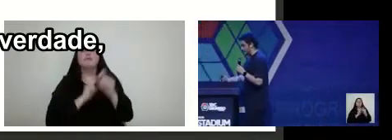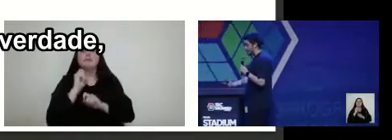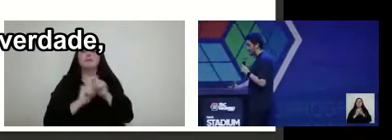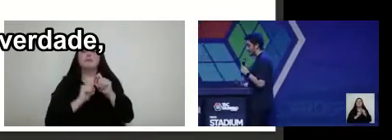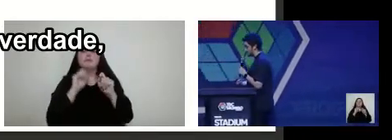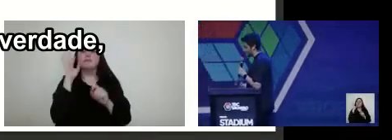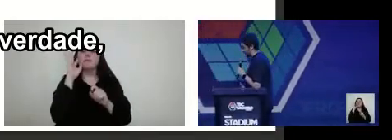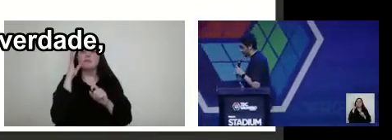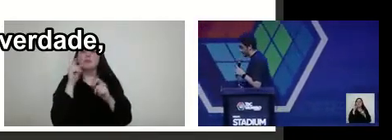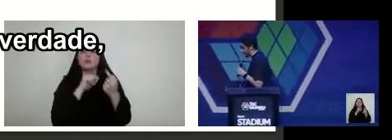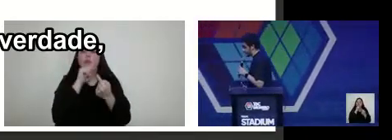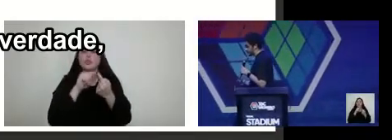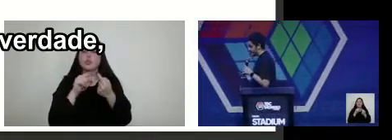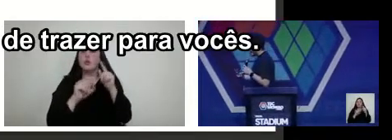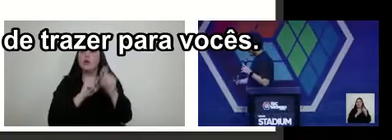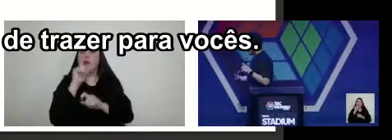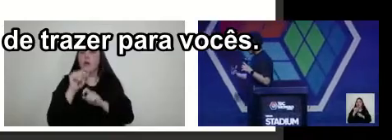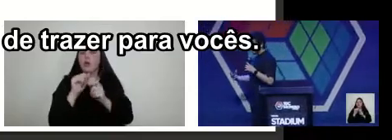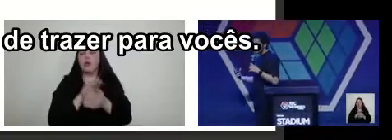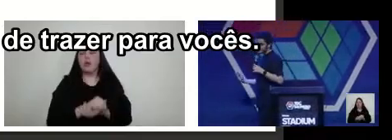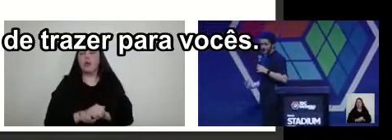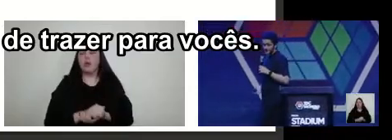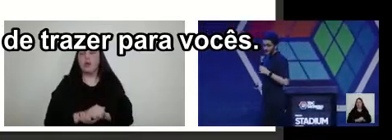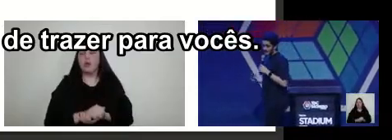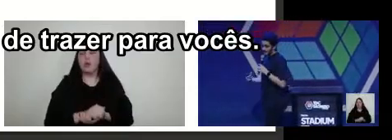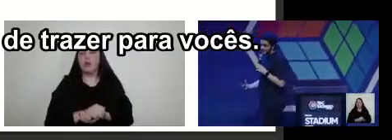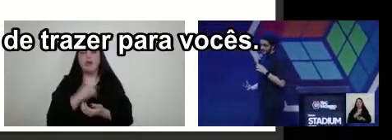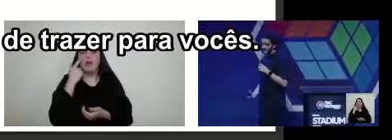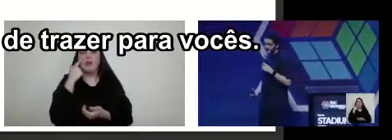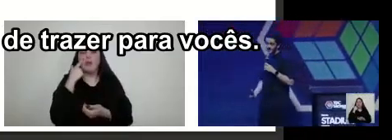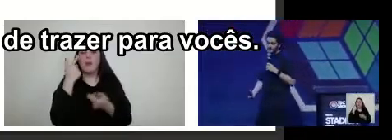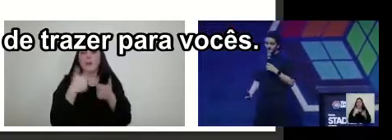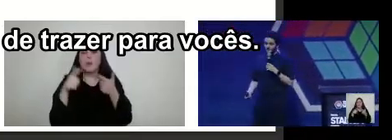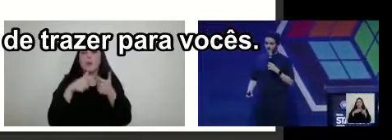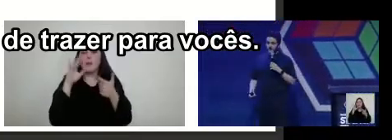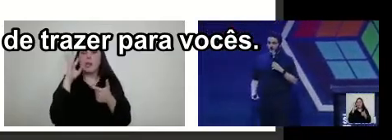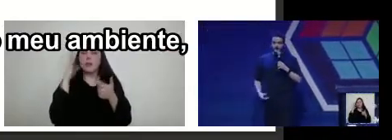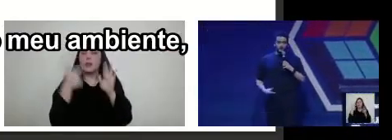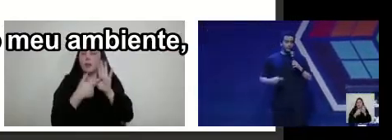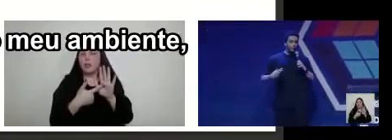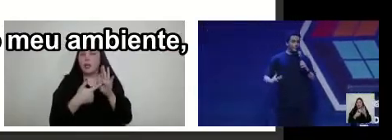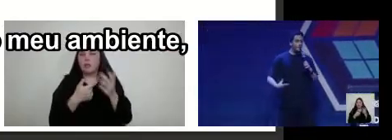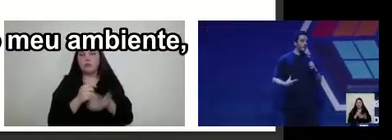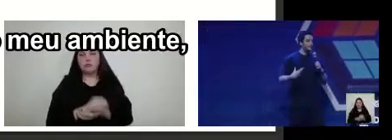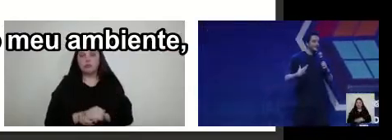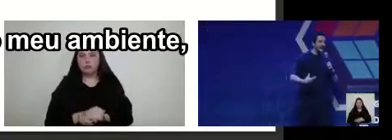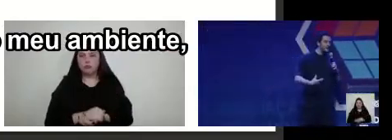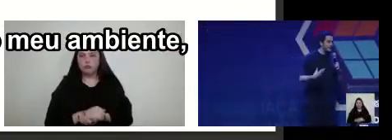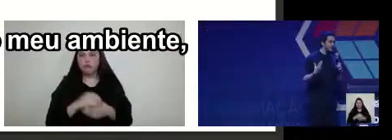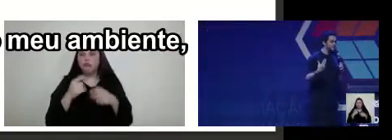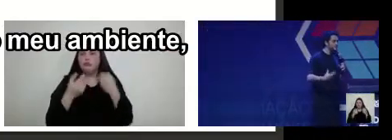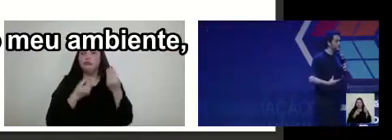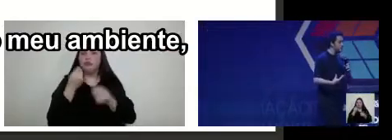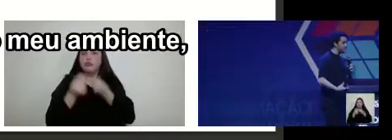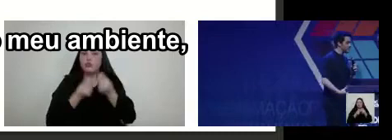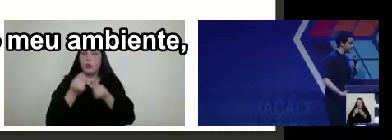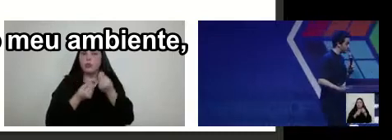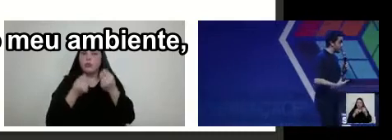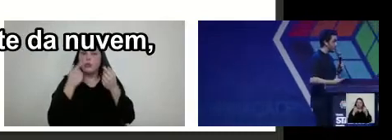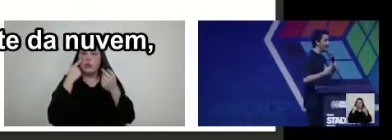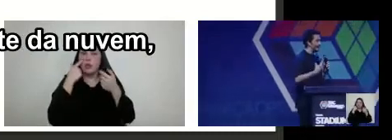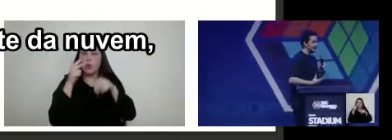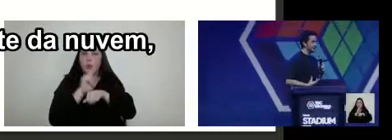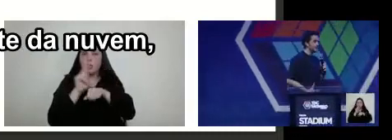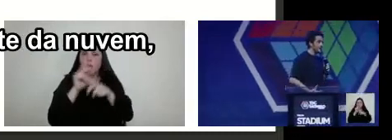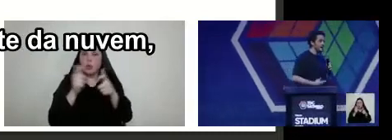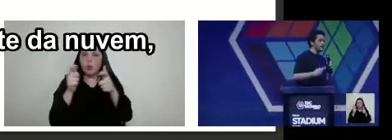a proposta dela é resolver, na verdade, grande parte dos problemas que eu acabei de trazer para vocês. Então, como eu escalo a proteção do meu ambiente?